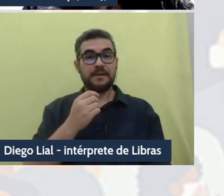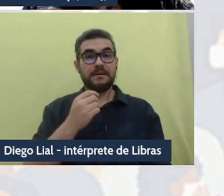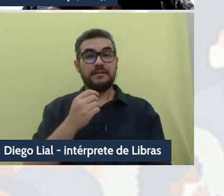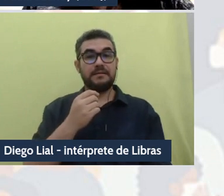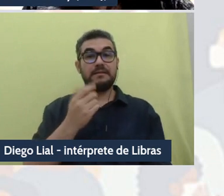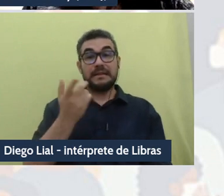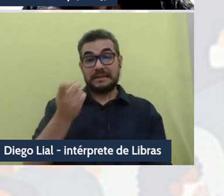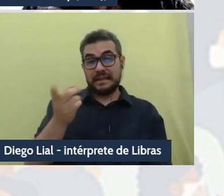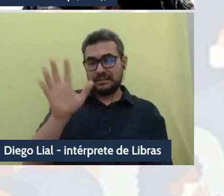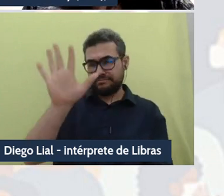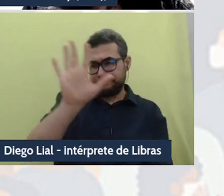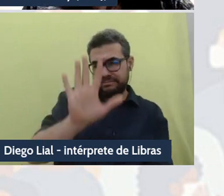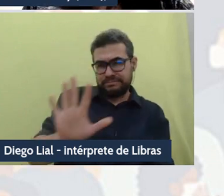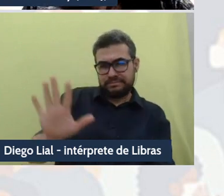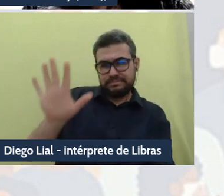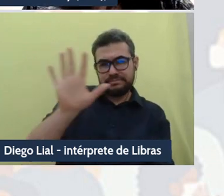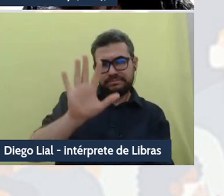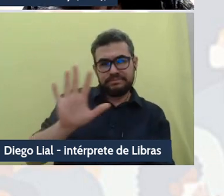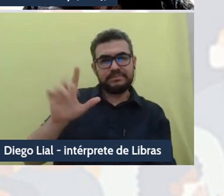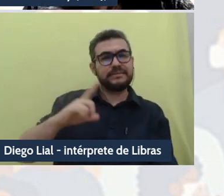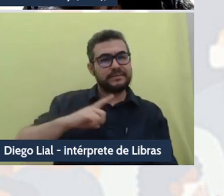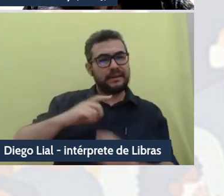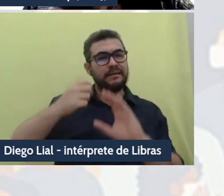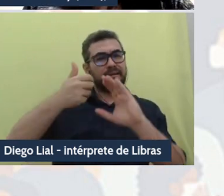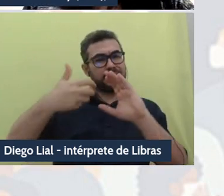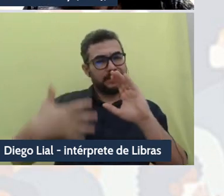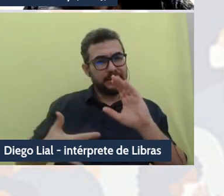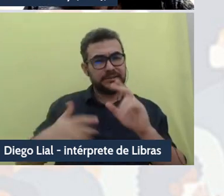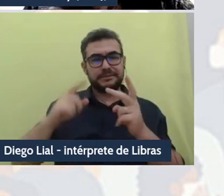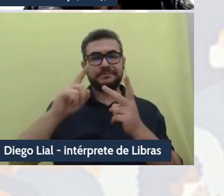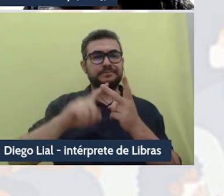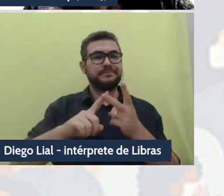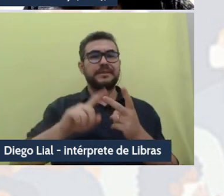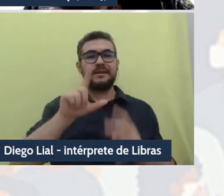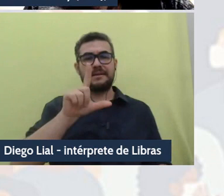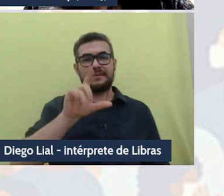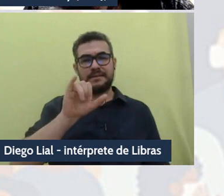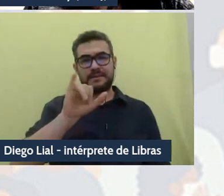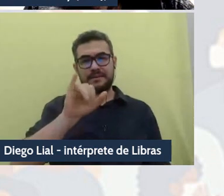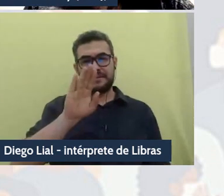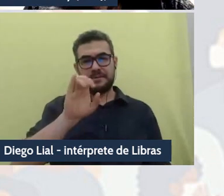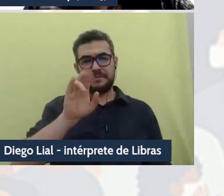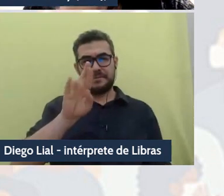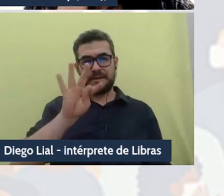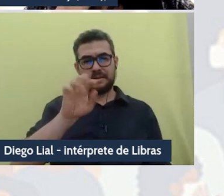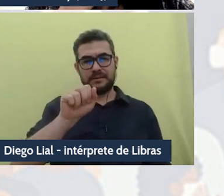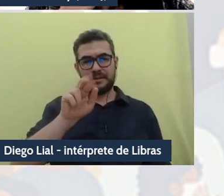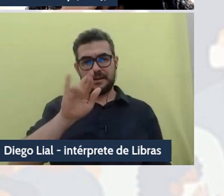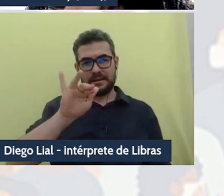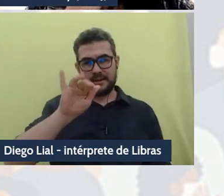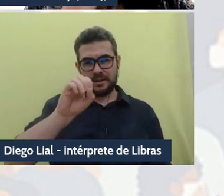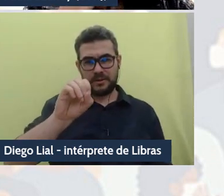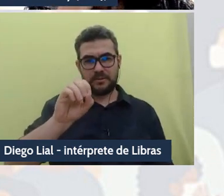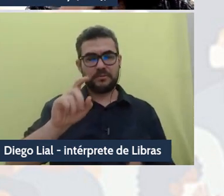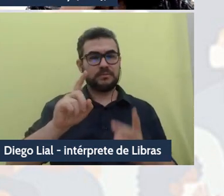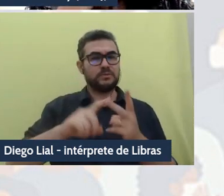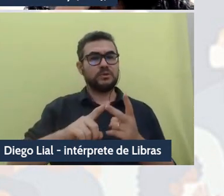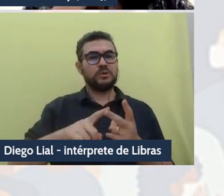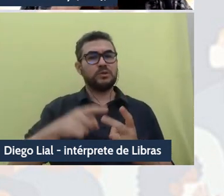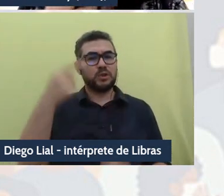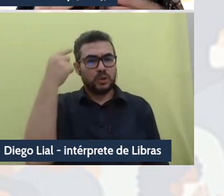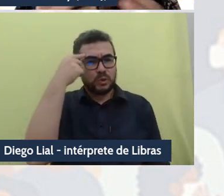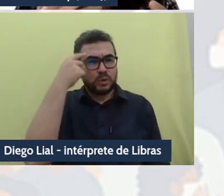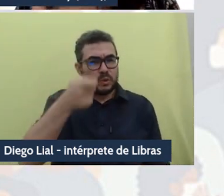aspectos como o libertarianismo, né, o fundamentalismo religioso, a reciclagem da ameaça comunista, e,